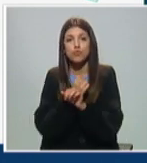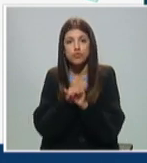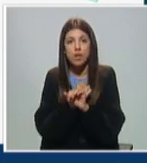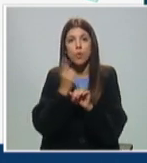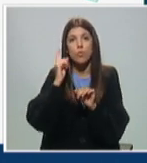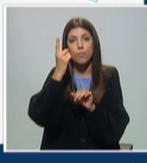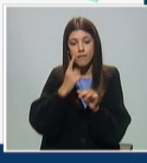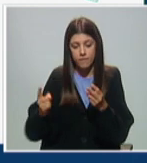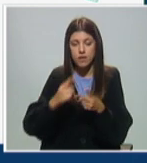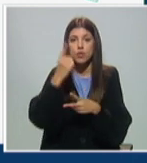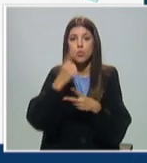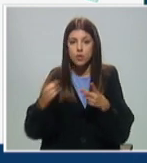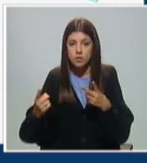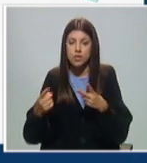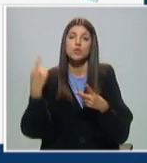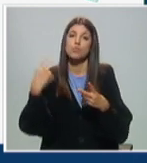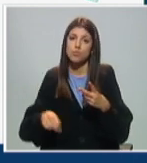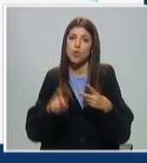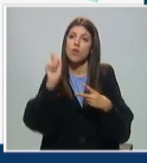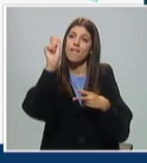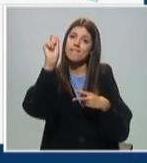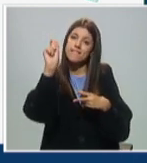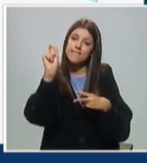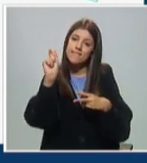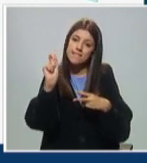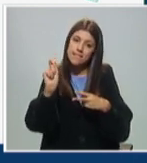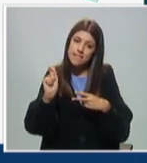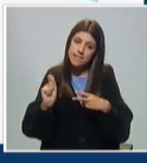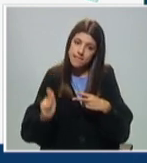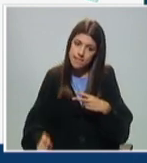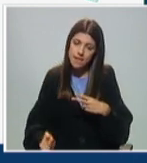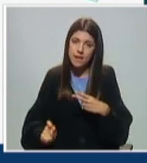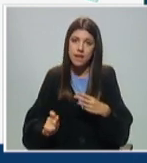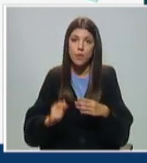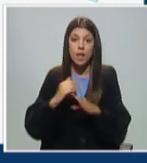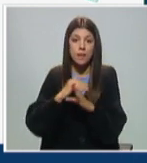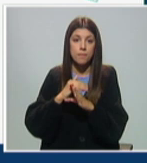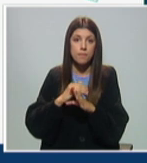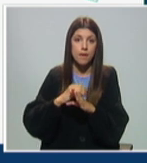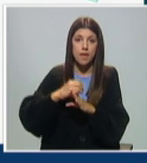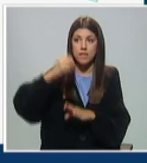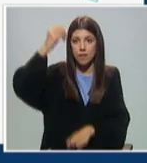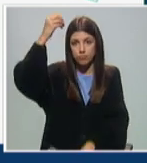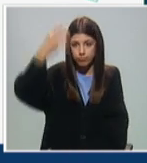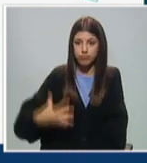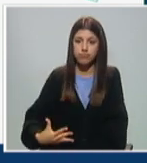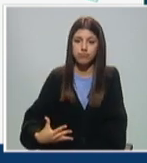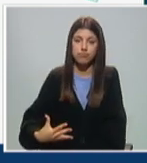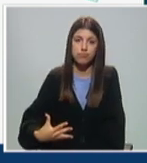basta arrastar aqui e ele vai-nos aplicar a média, de folha de cálculo, vai-nos aplicar a